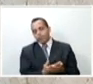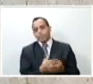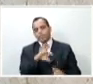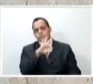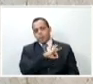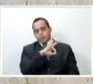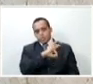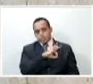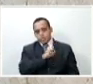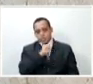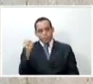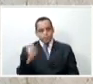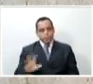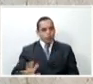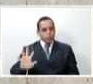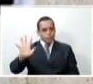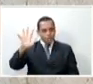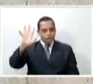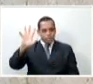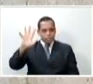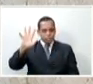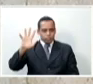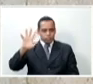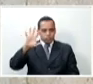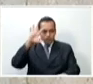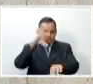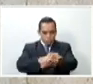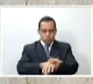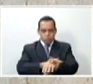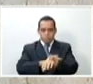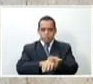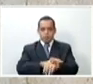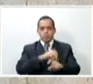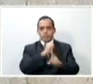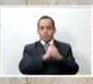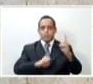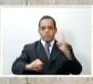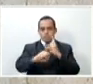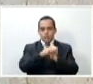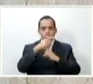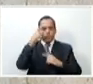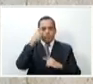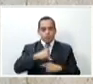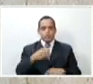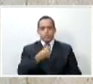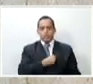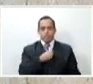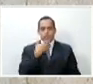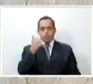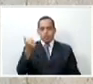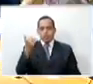polícia valorizada, e polícia eu falo em todos os âmbitos de segurança, para que a sociedade ganhe com isso. Senhor presidente, muito obrigado, desculpe o horário. Pela ordem